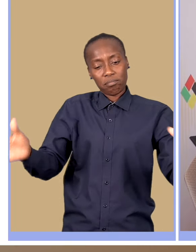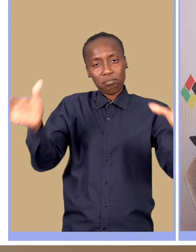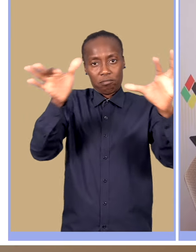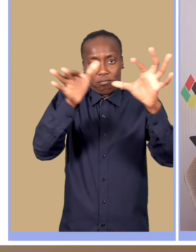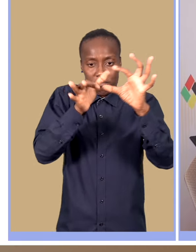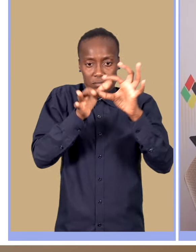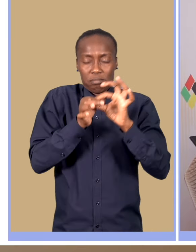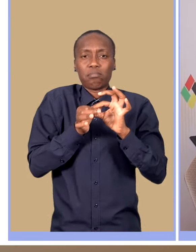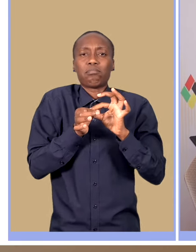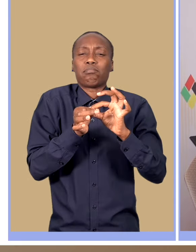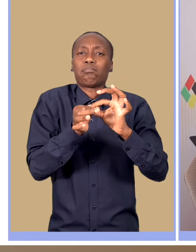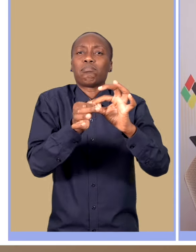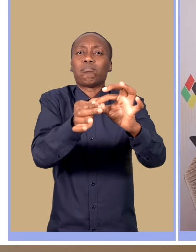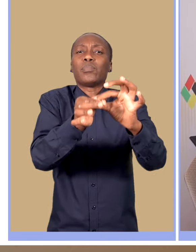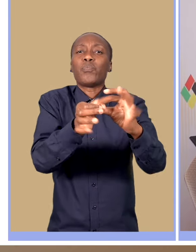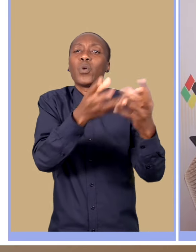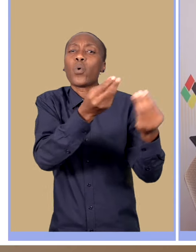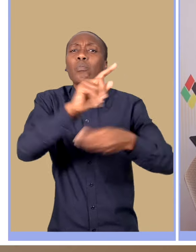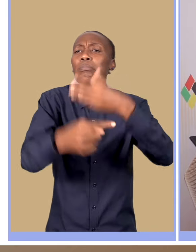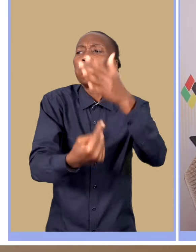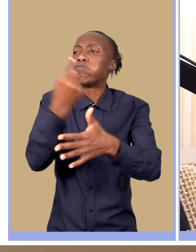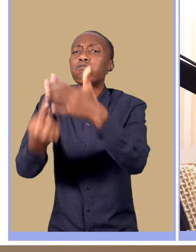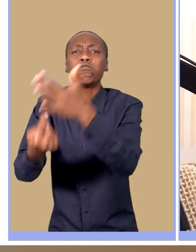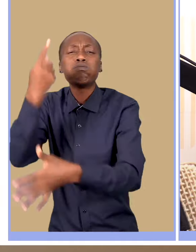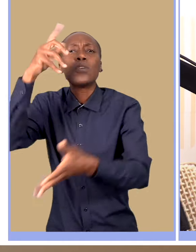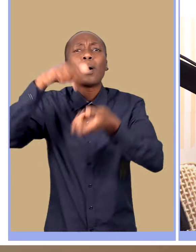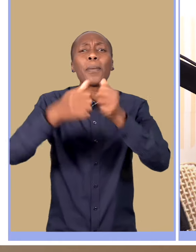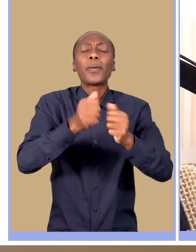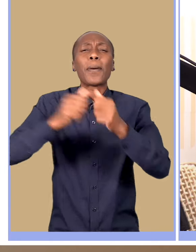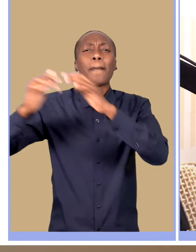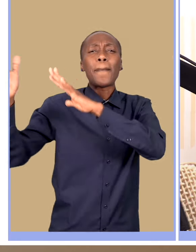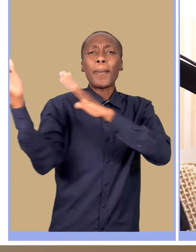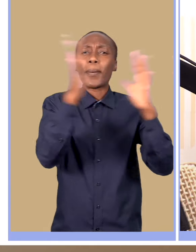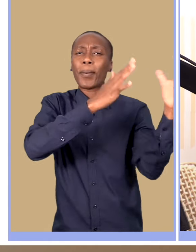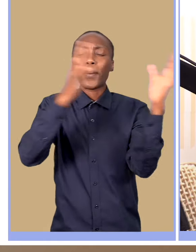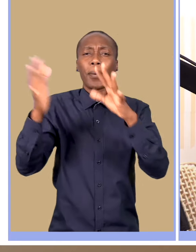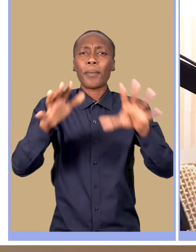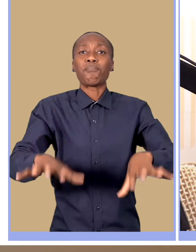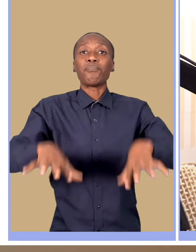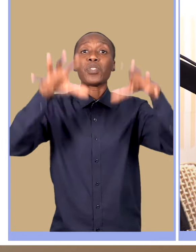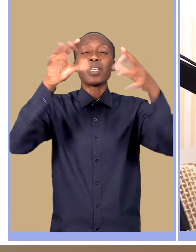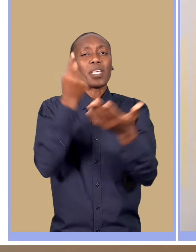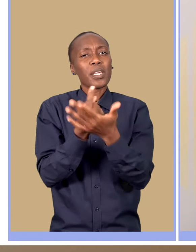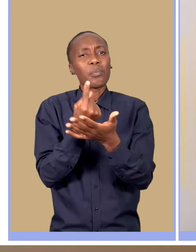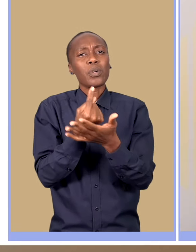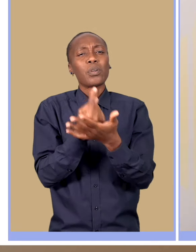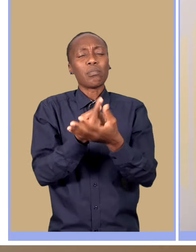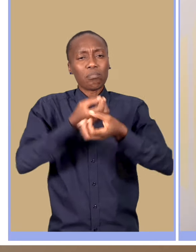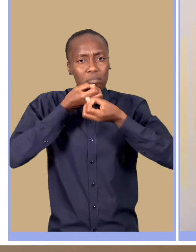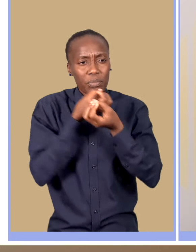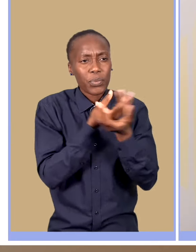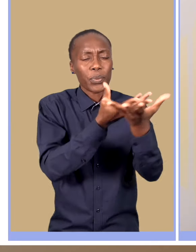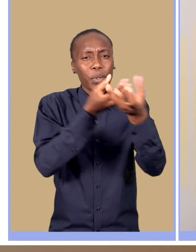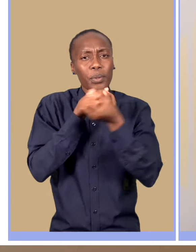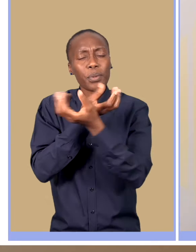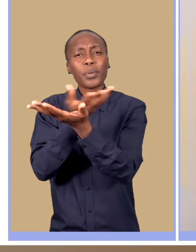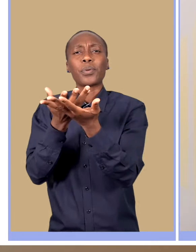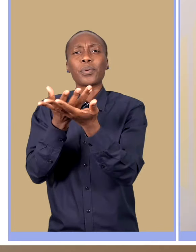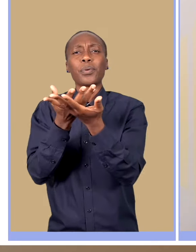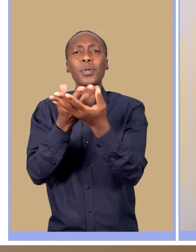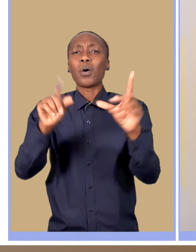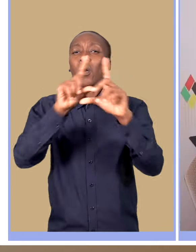a proximidade, não é? A eventualidade de ocorrência desses eventos, e esta transmissão tem que levar em conta